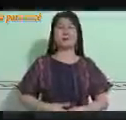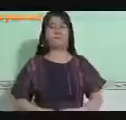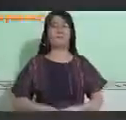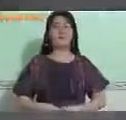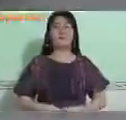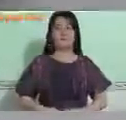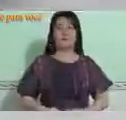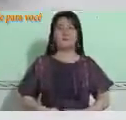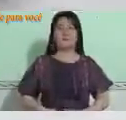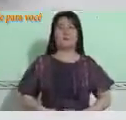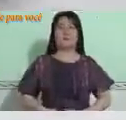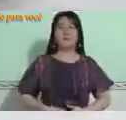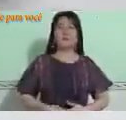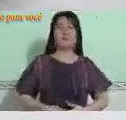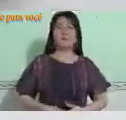MASOUTROSRAM, é acento agudo,